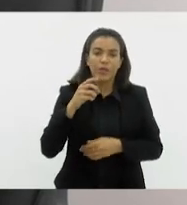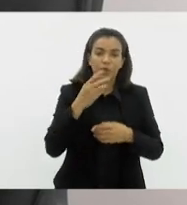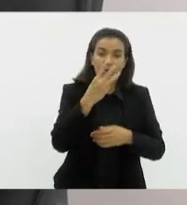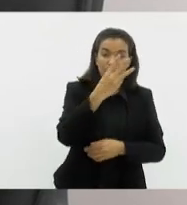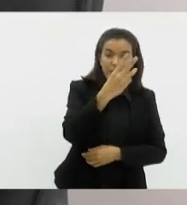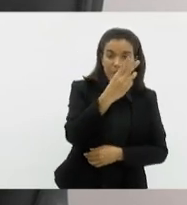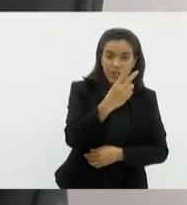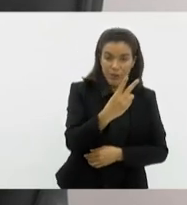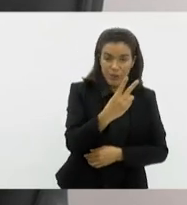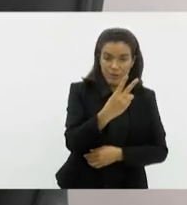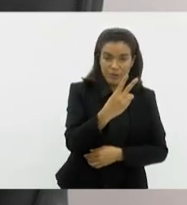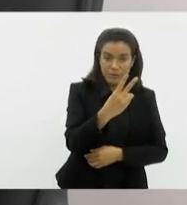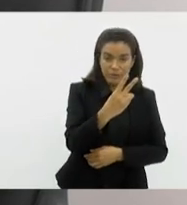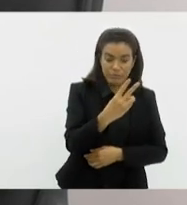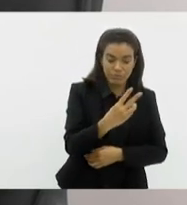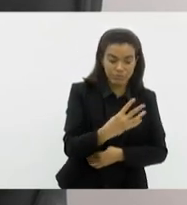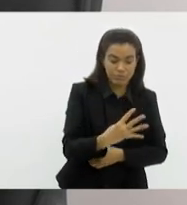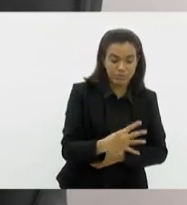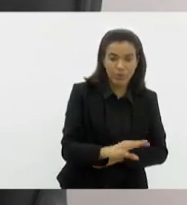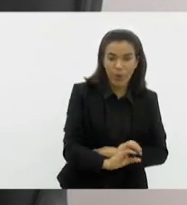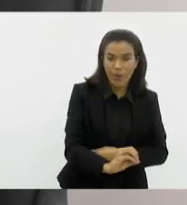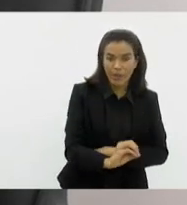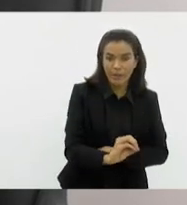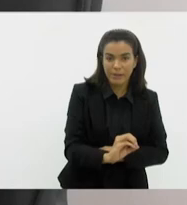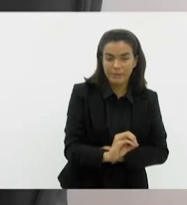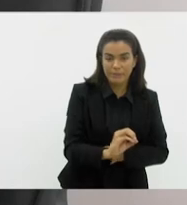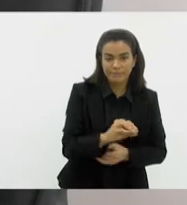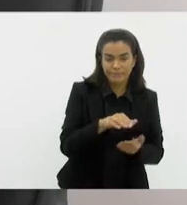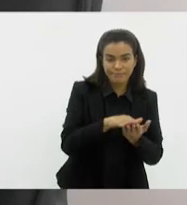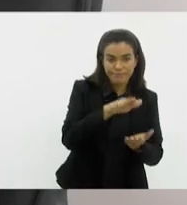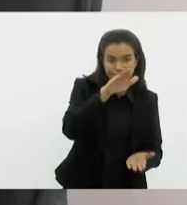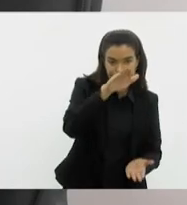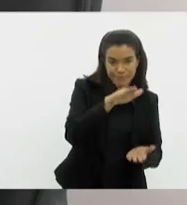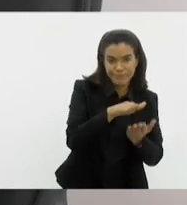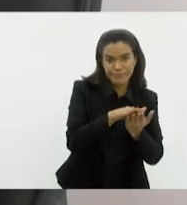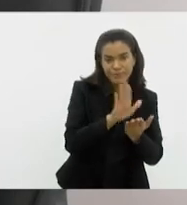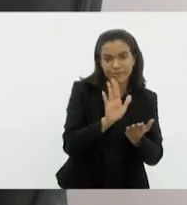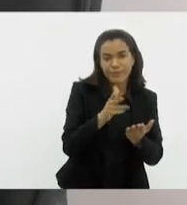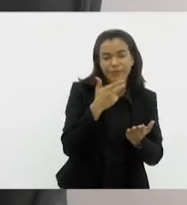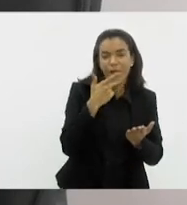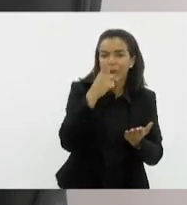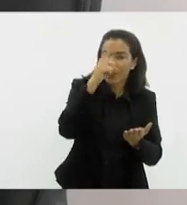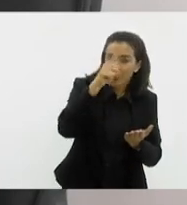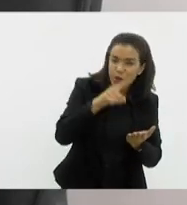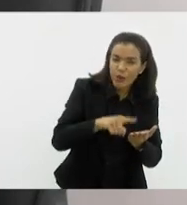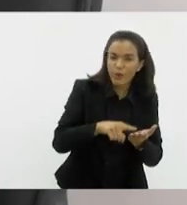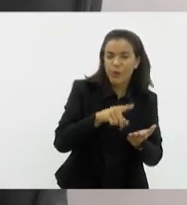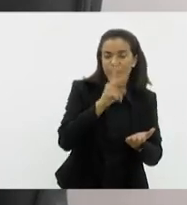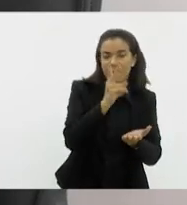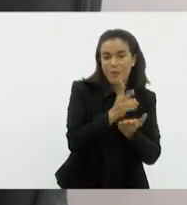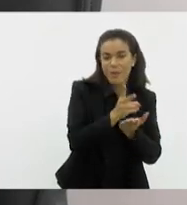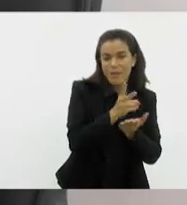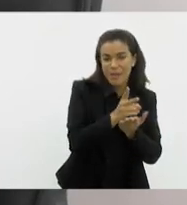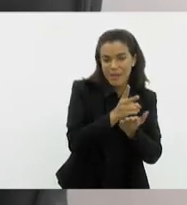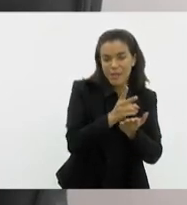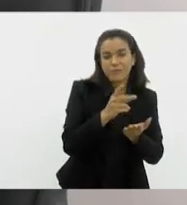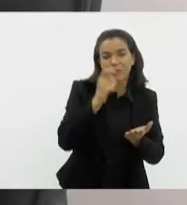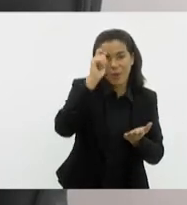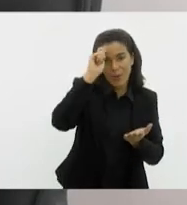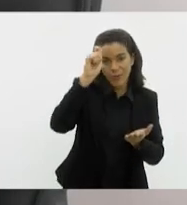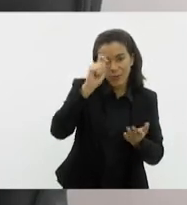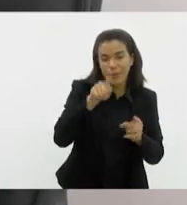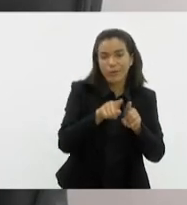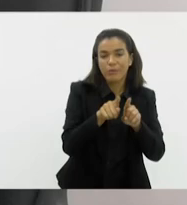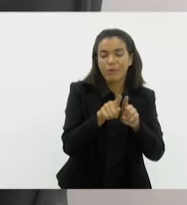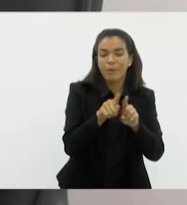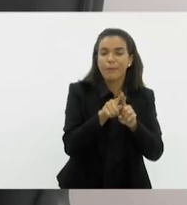32 ao 40, pelas razões que a gente apresentou aqui. São projetos dos mesmos autores e com